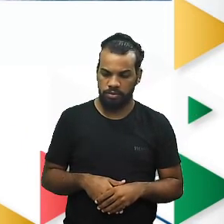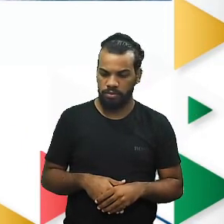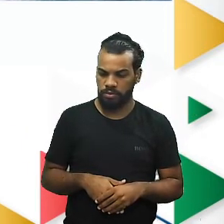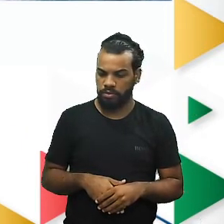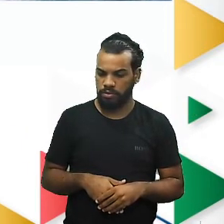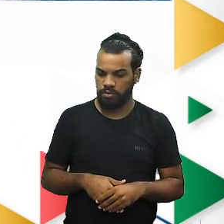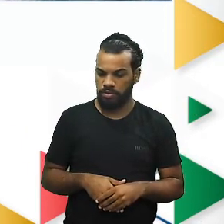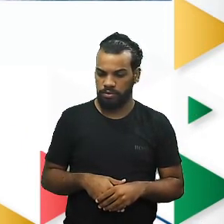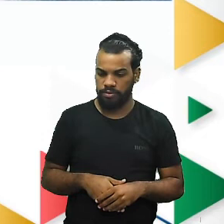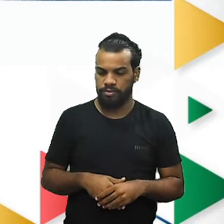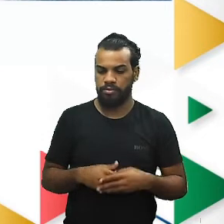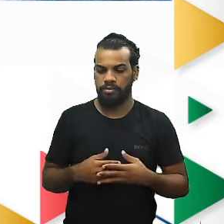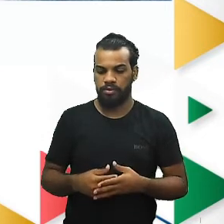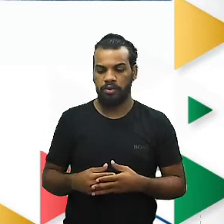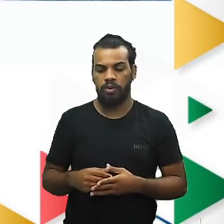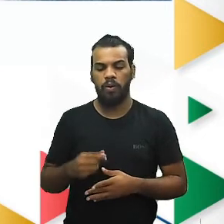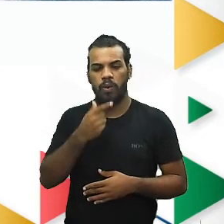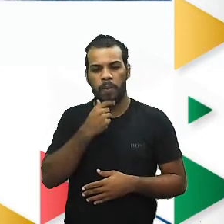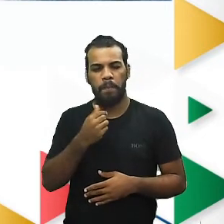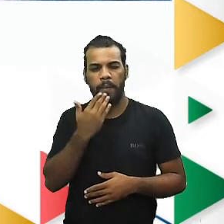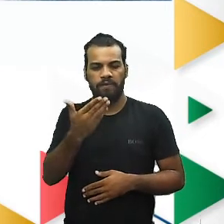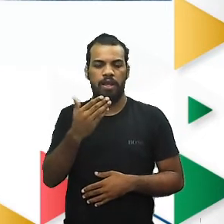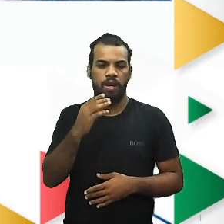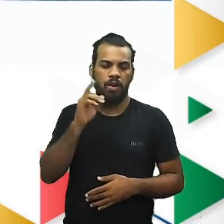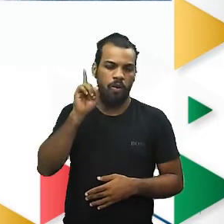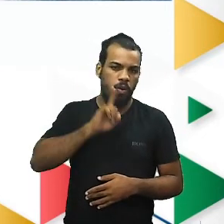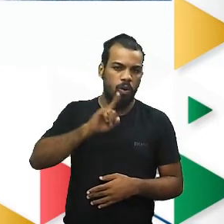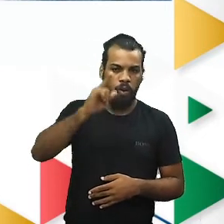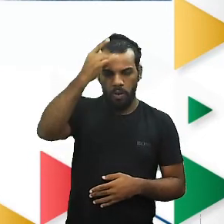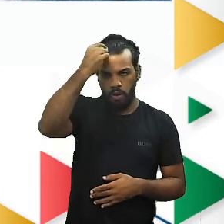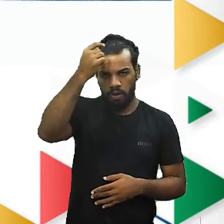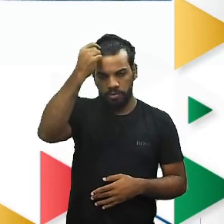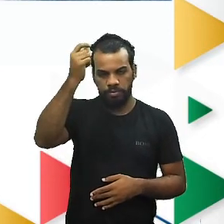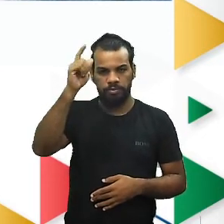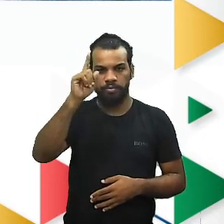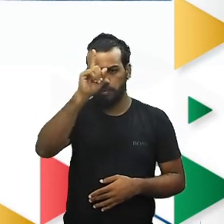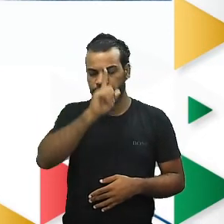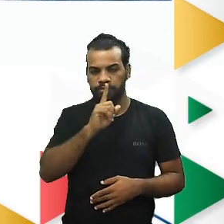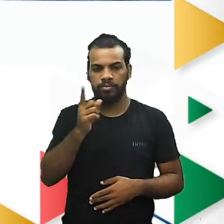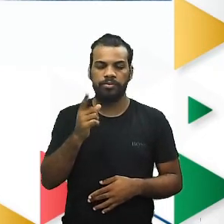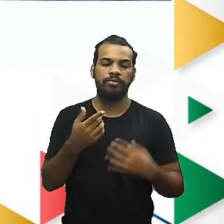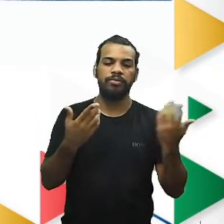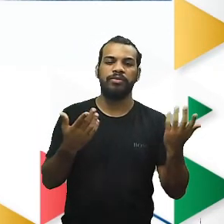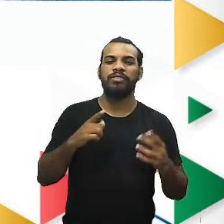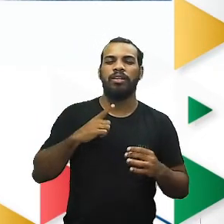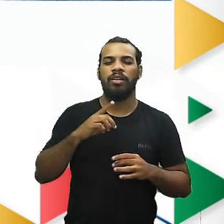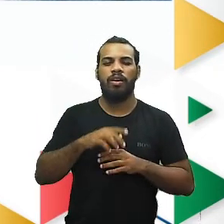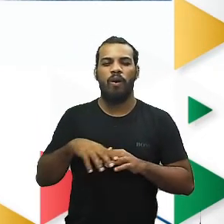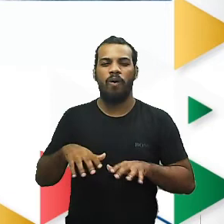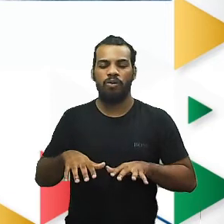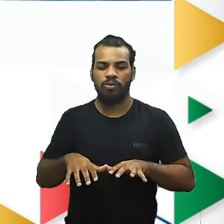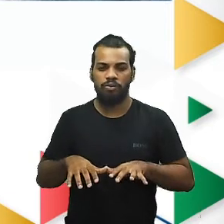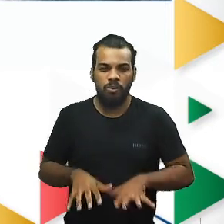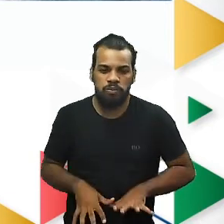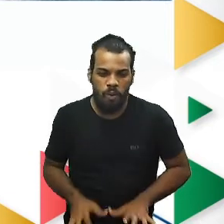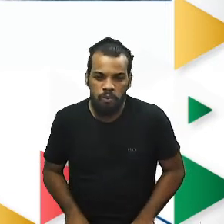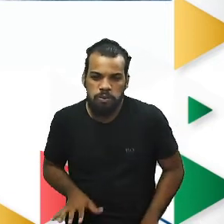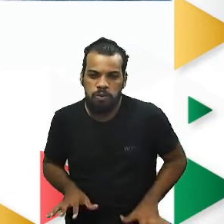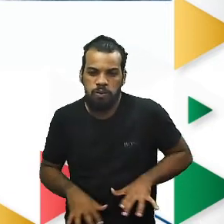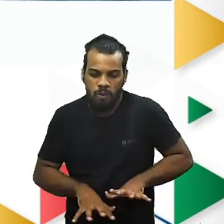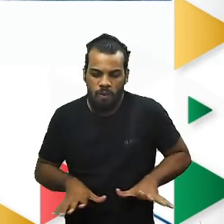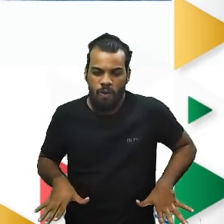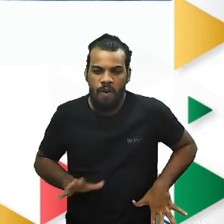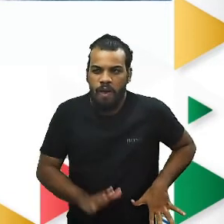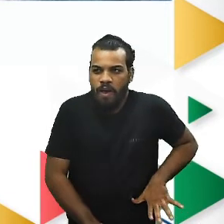Gentlemen Prefer Blondes, né, de 53, estrelado por Mary Moron, que também foi um grande nome, né, do cinema americano. Então